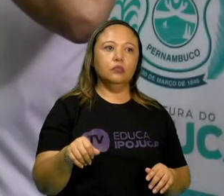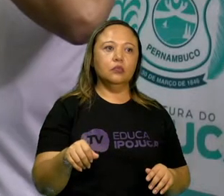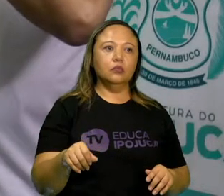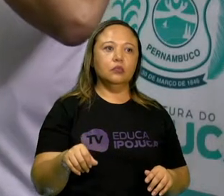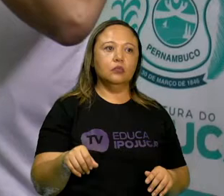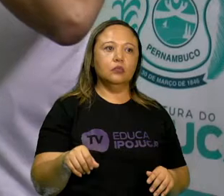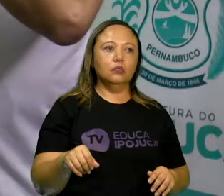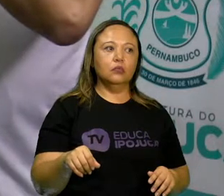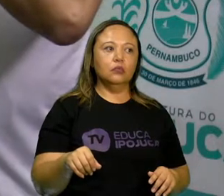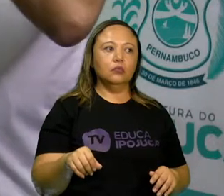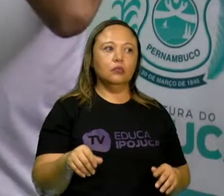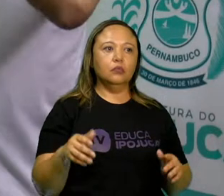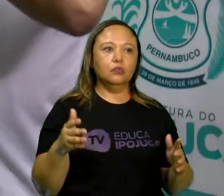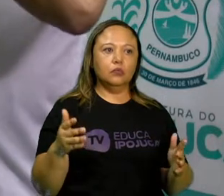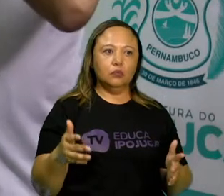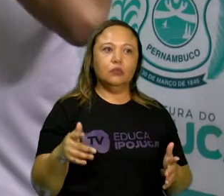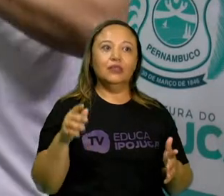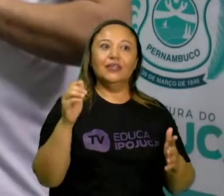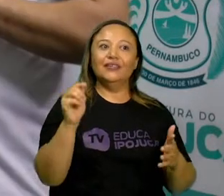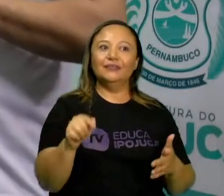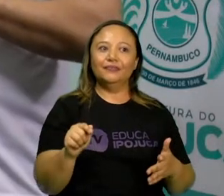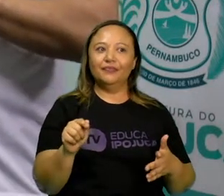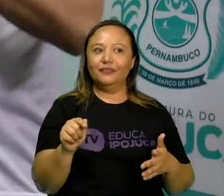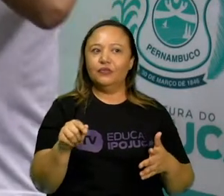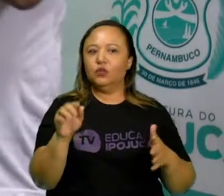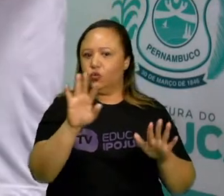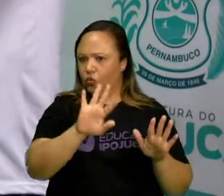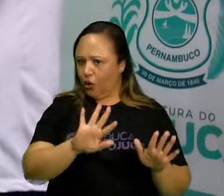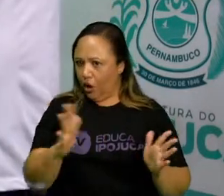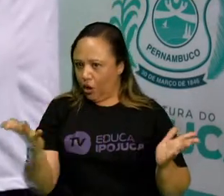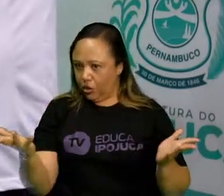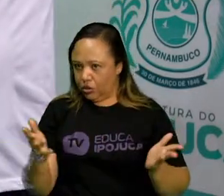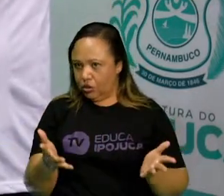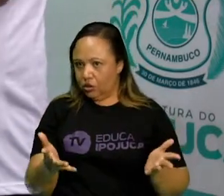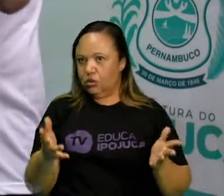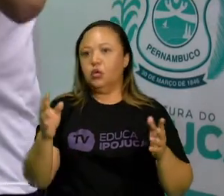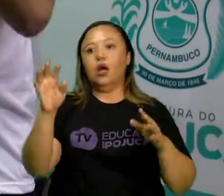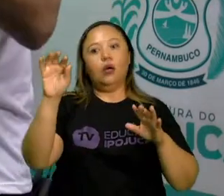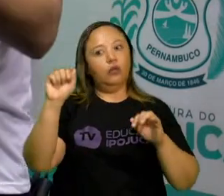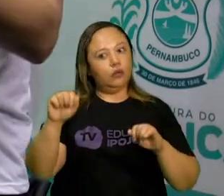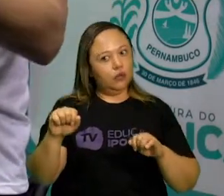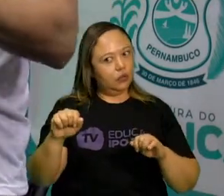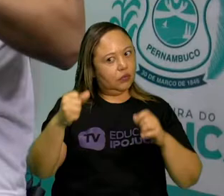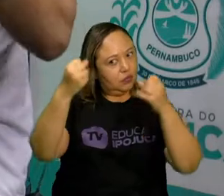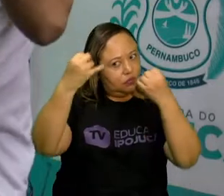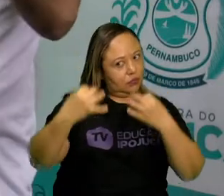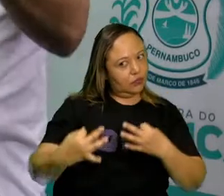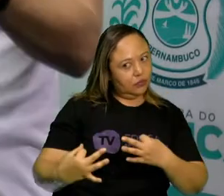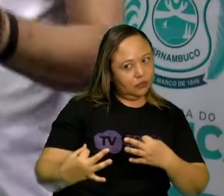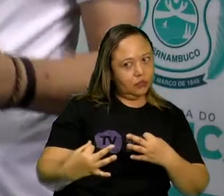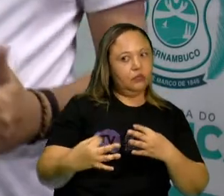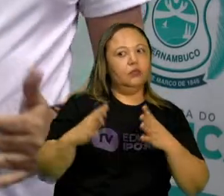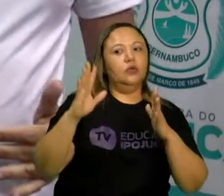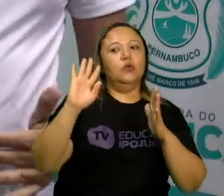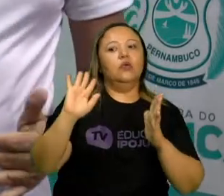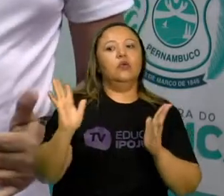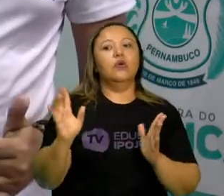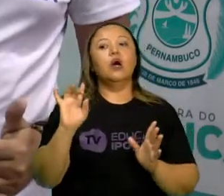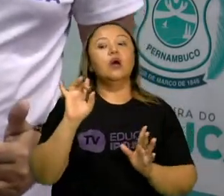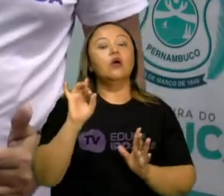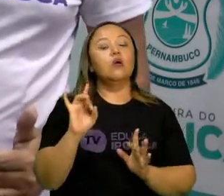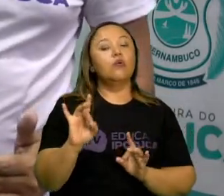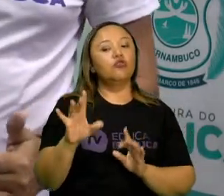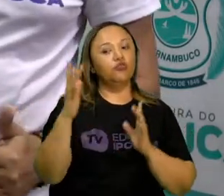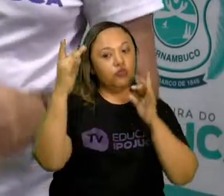Artes visuais. A gente vai falar só das cênicas hoje, não. A gente explicou as cênicas, vai explicar as visuais. Depois é que eu vou falar de cada